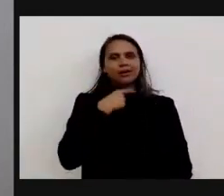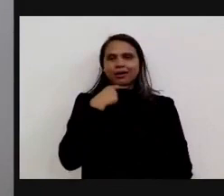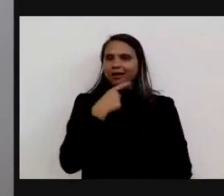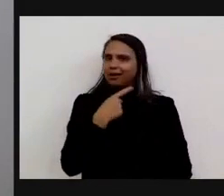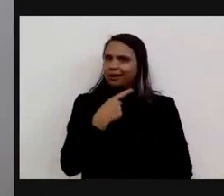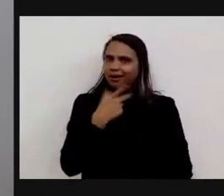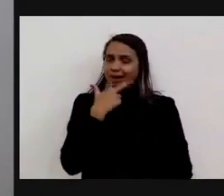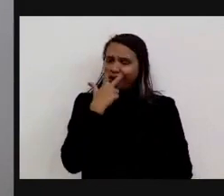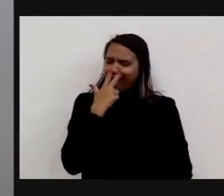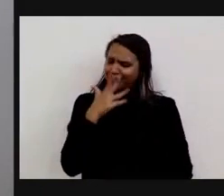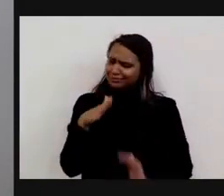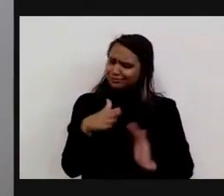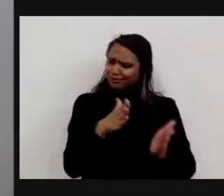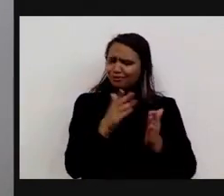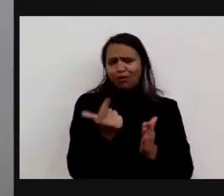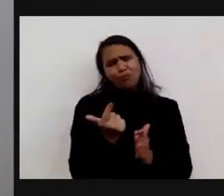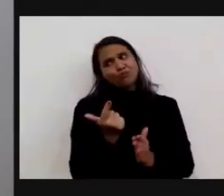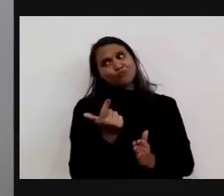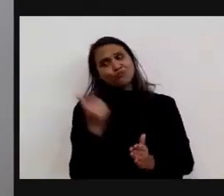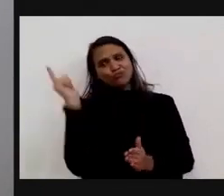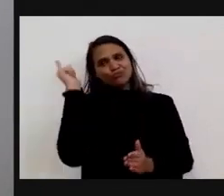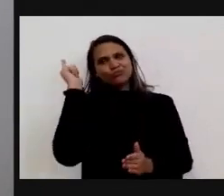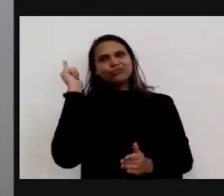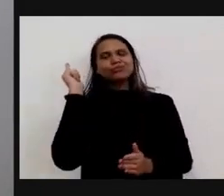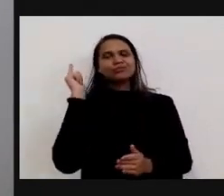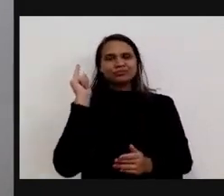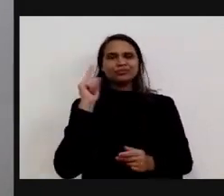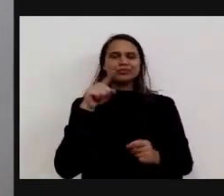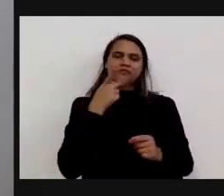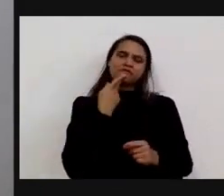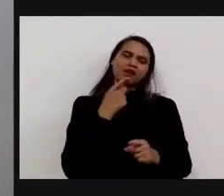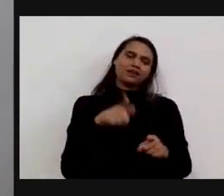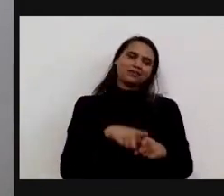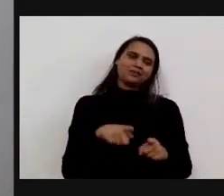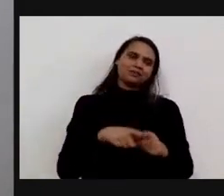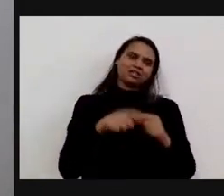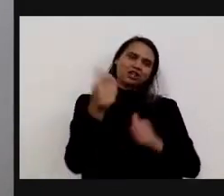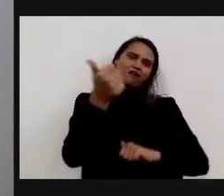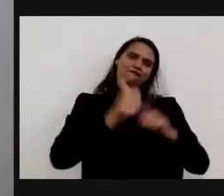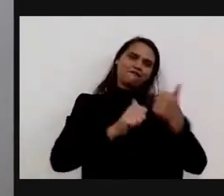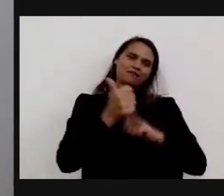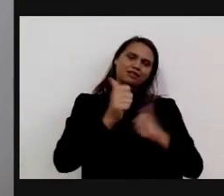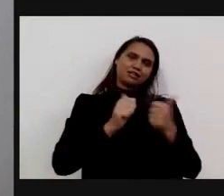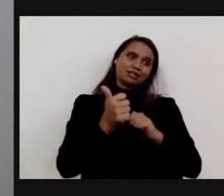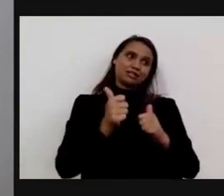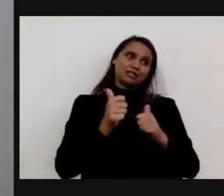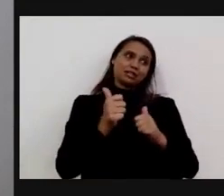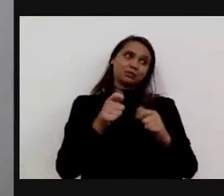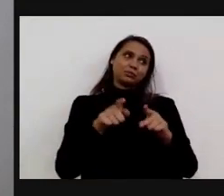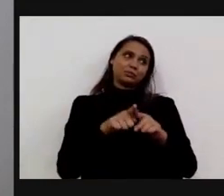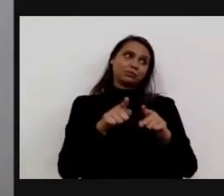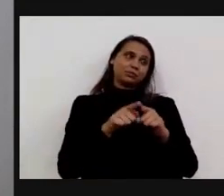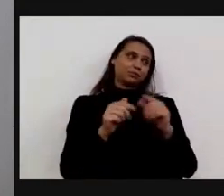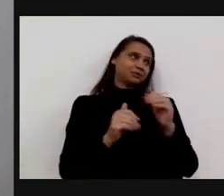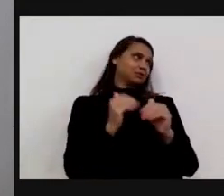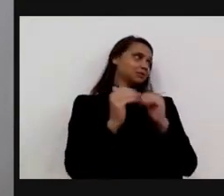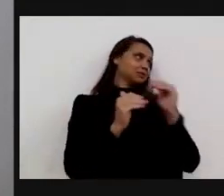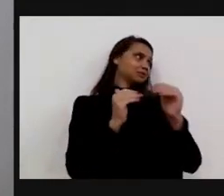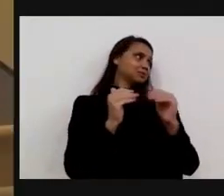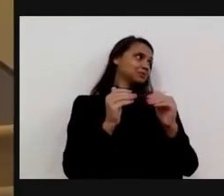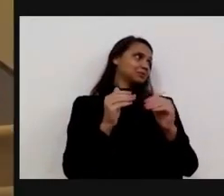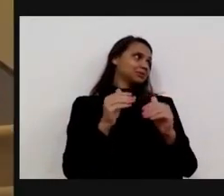seja o melhor caminho eu gosto de falar muito mal da avaliação desempenho né todo mundo que mulher sabe que eu falo mal da avaliação individual